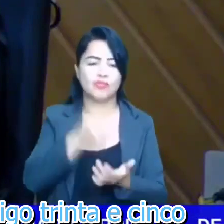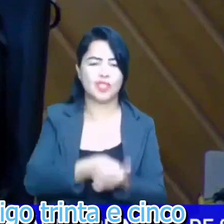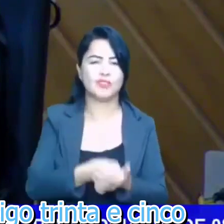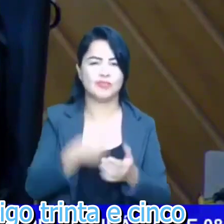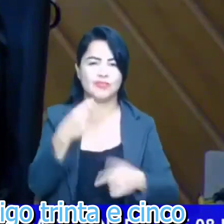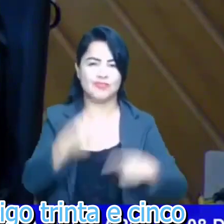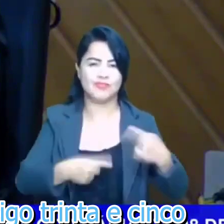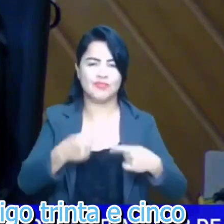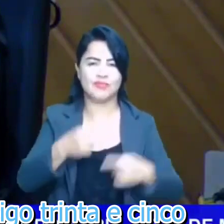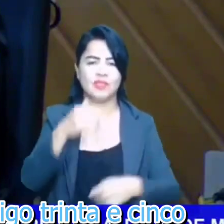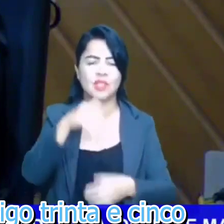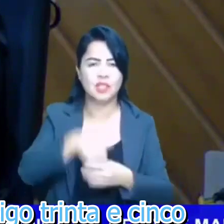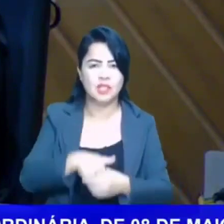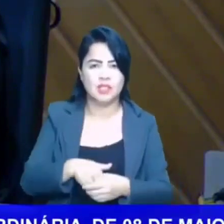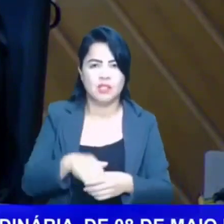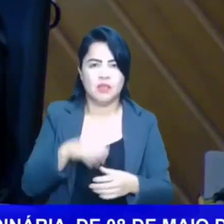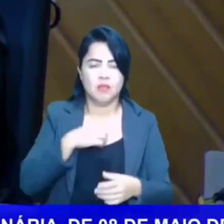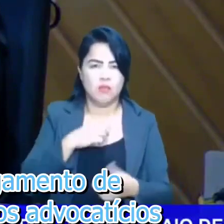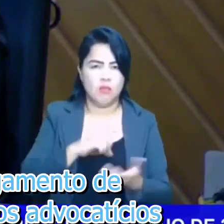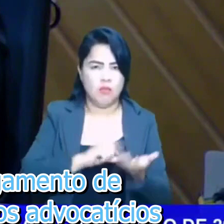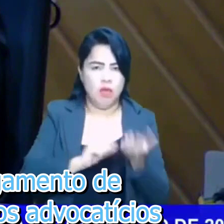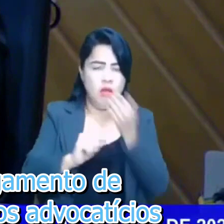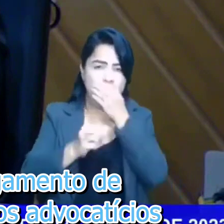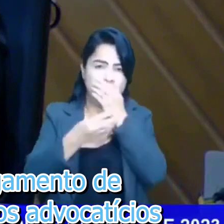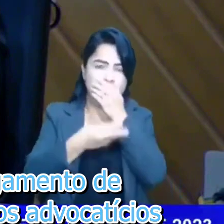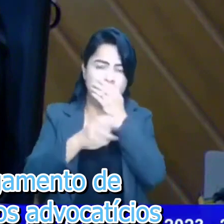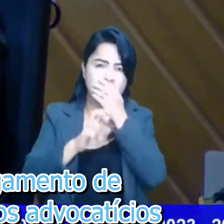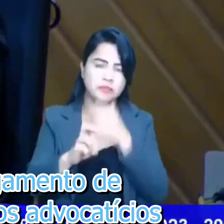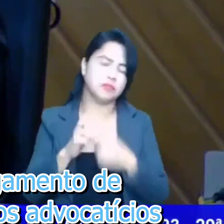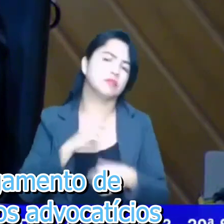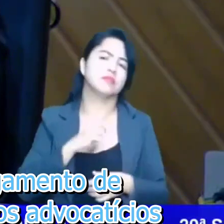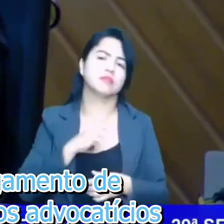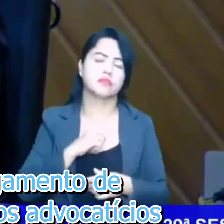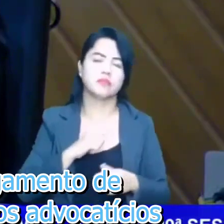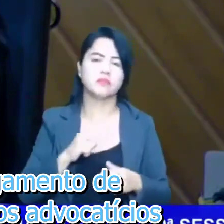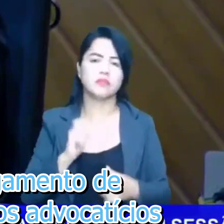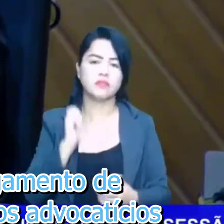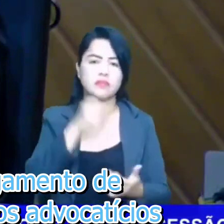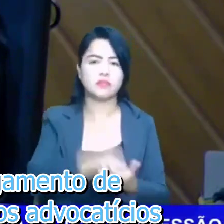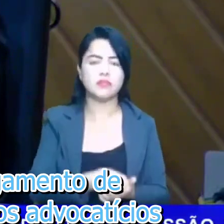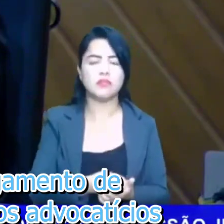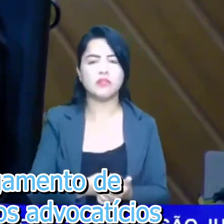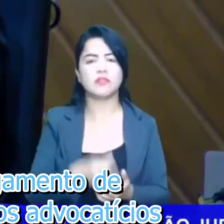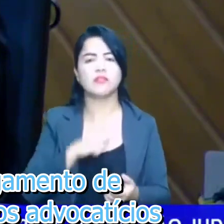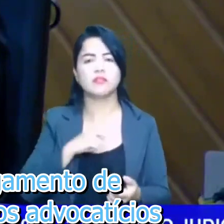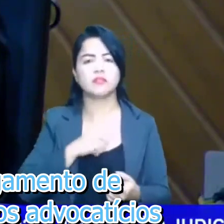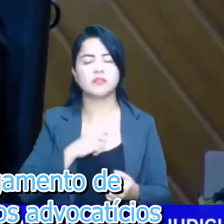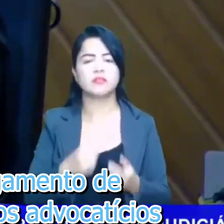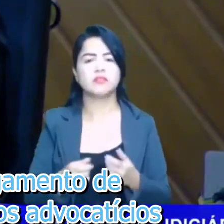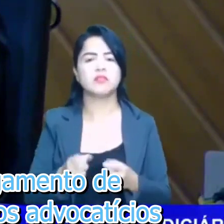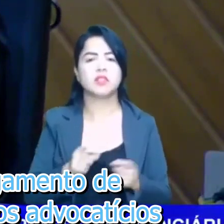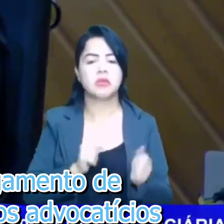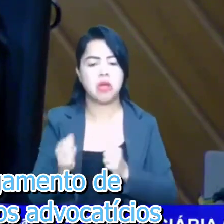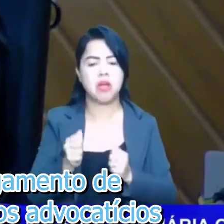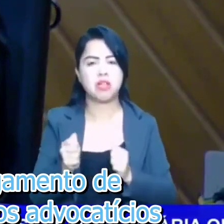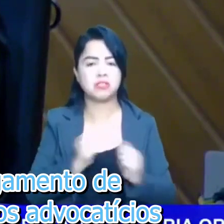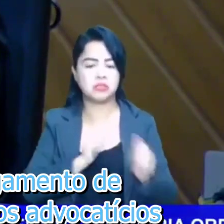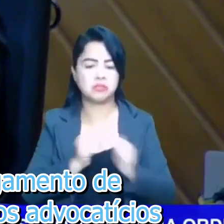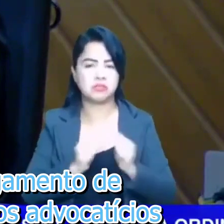o parágrafo 3º do artigo 35, ao dispor que as despesas com consultoria, assessoria e pagamento de honorários realizados em decorrência